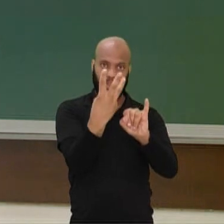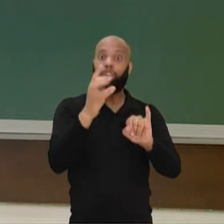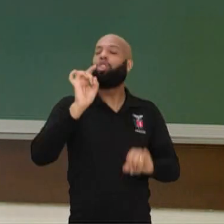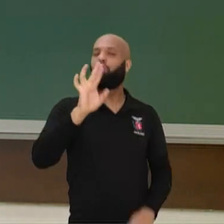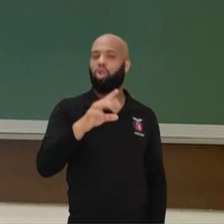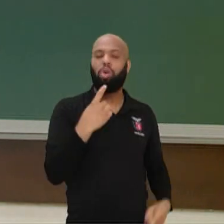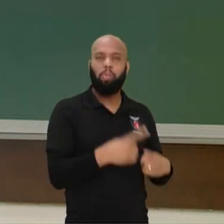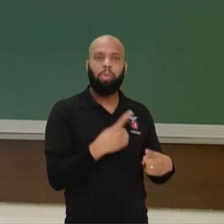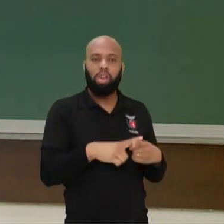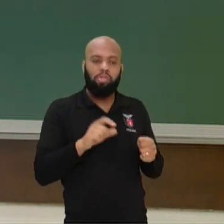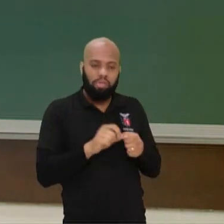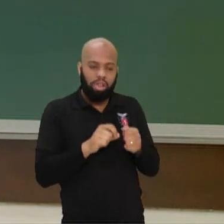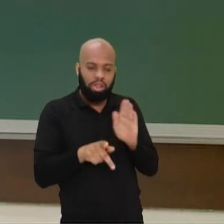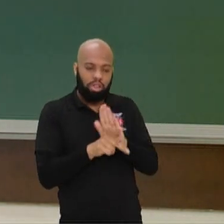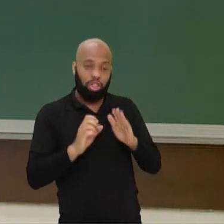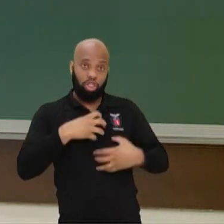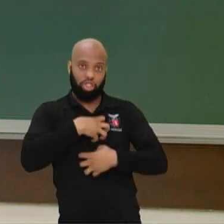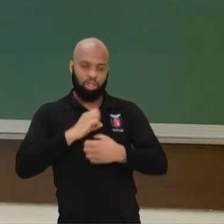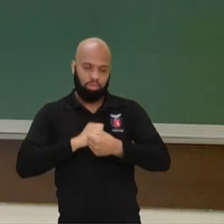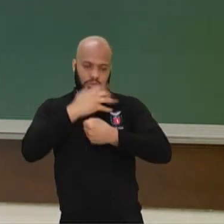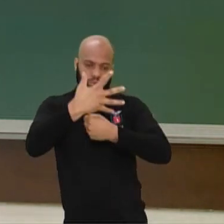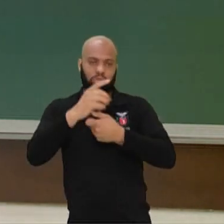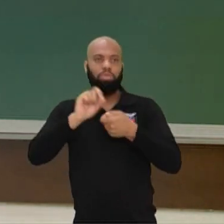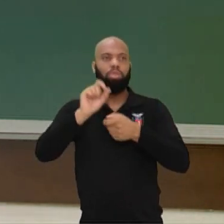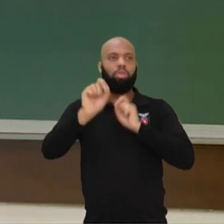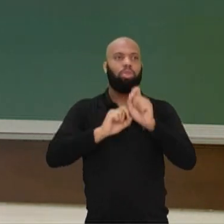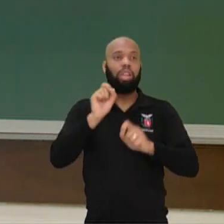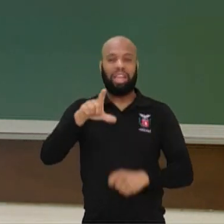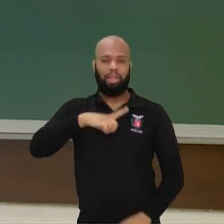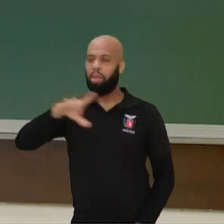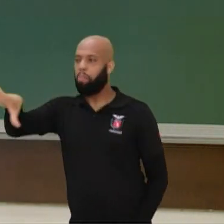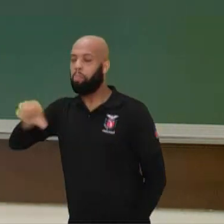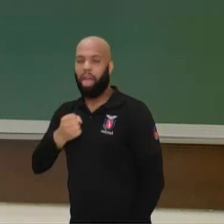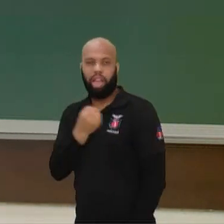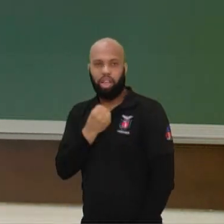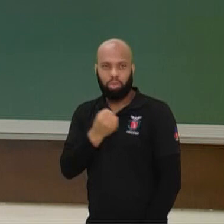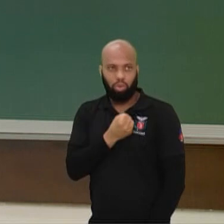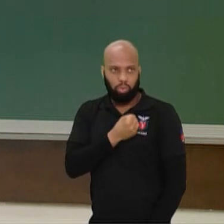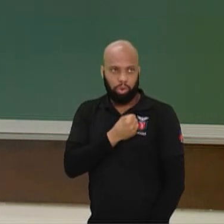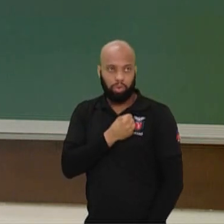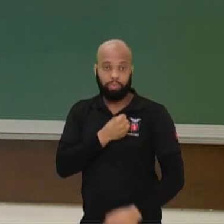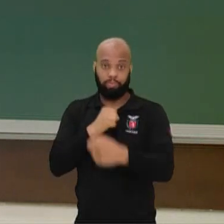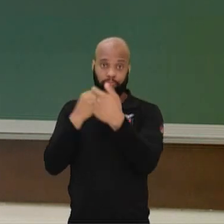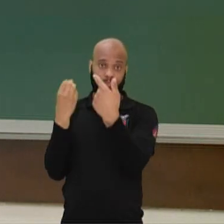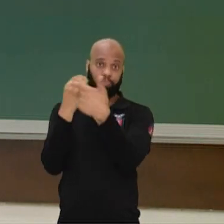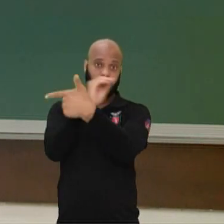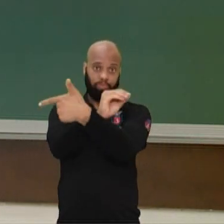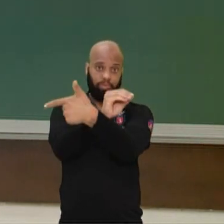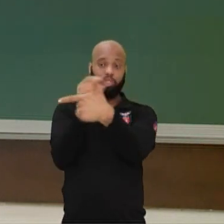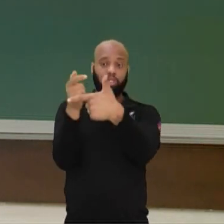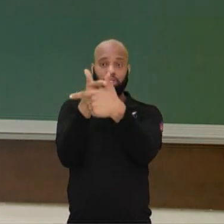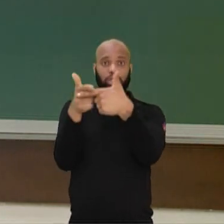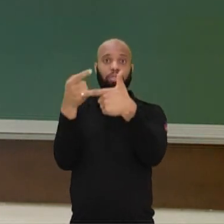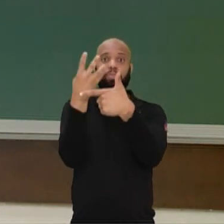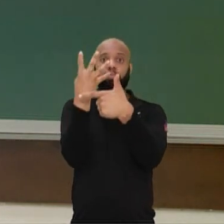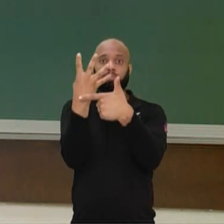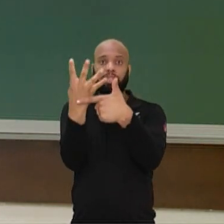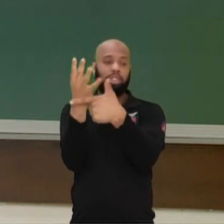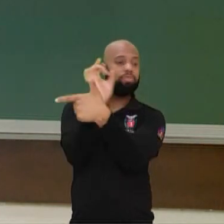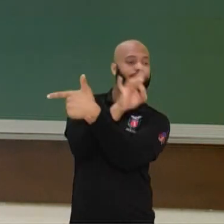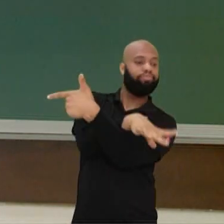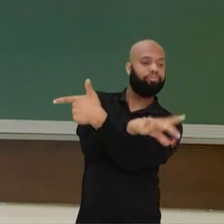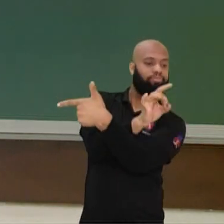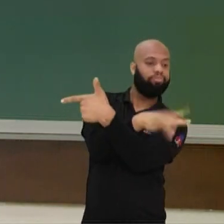base imaginária, você vai dividir o expoente por 4 e o teu